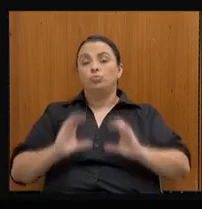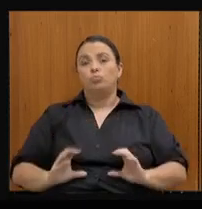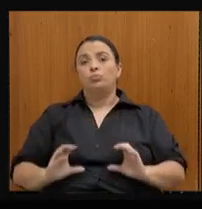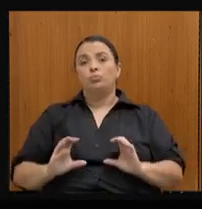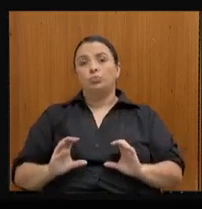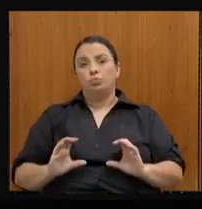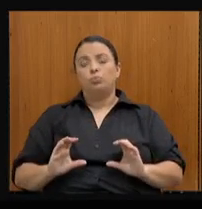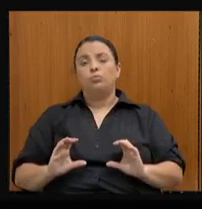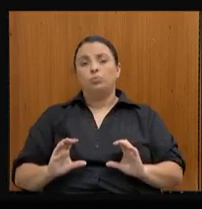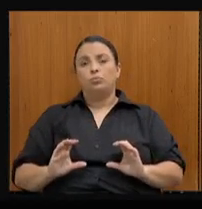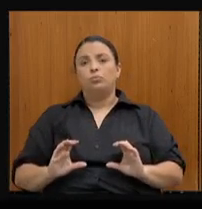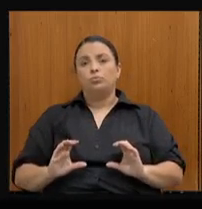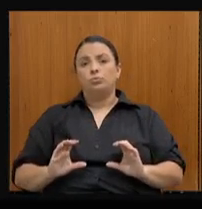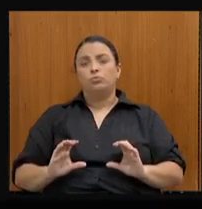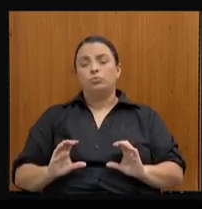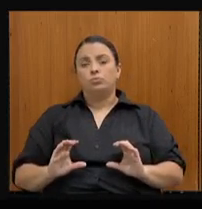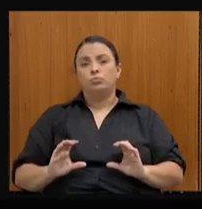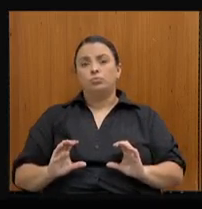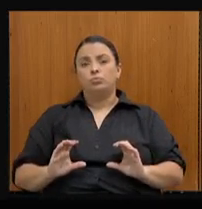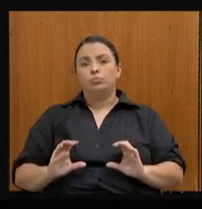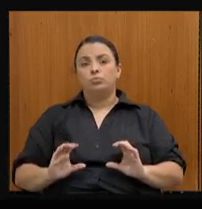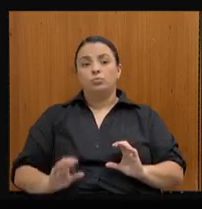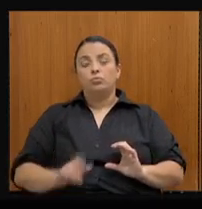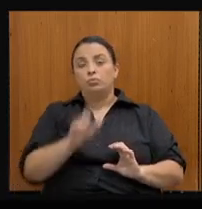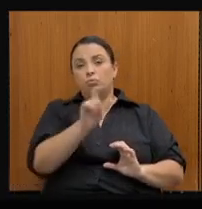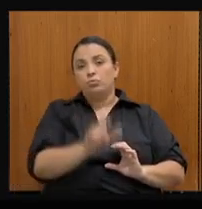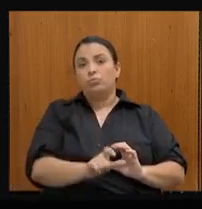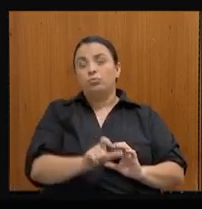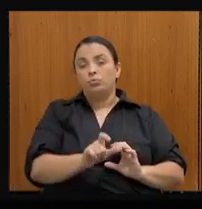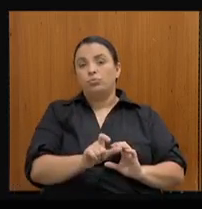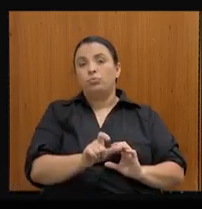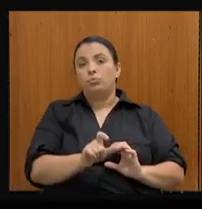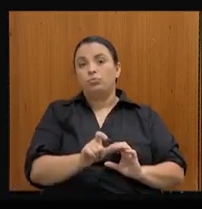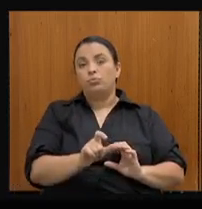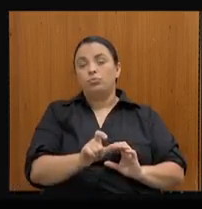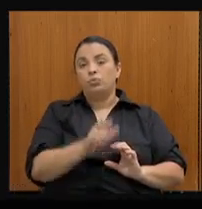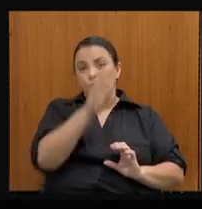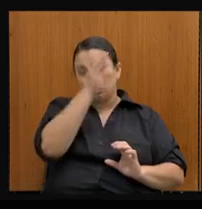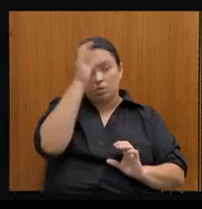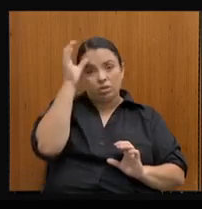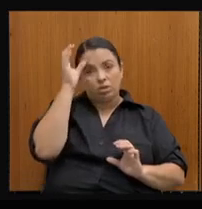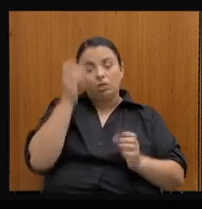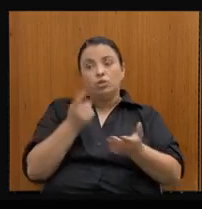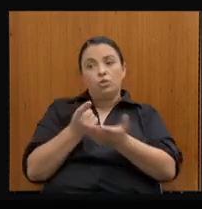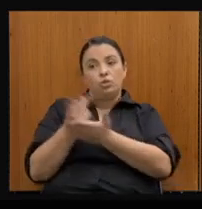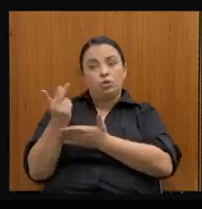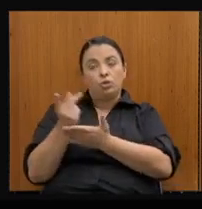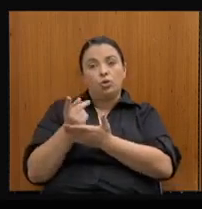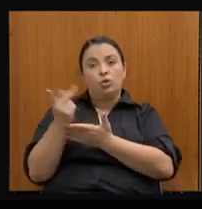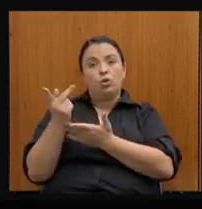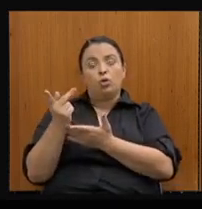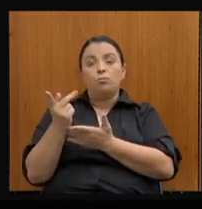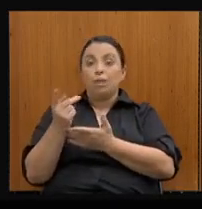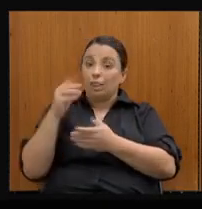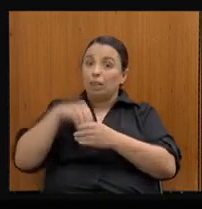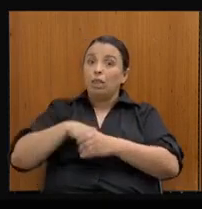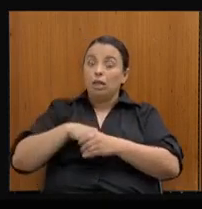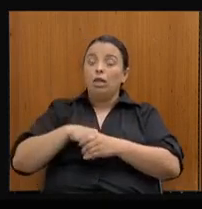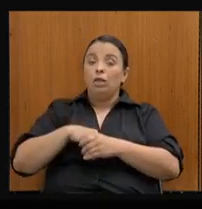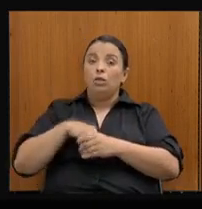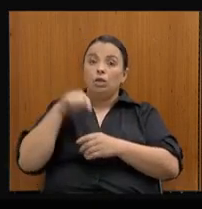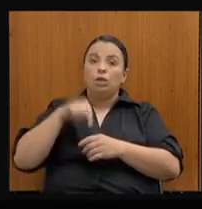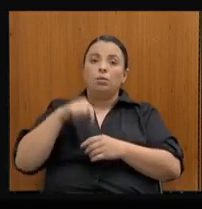do nosso consumidor né do nosso do nosso mercado interno da sua demanda